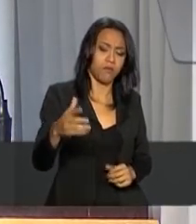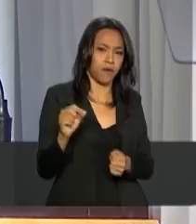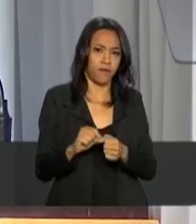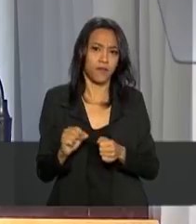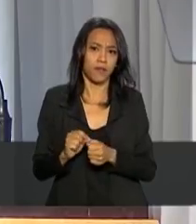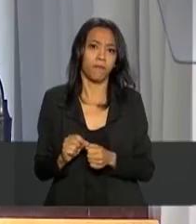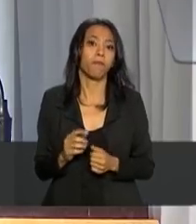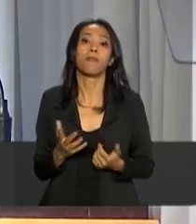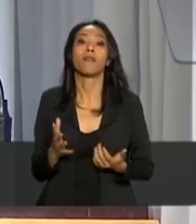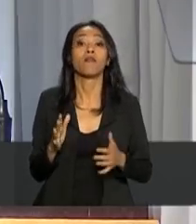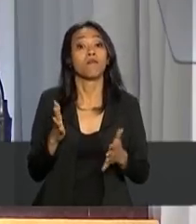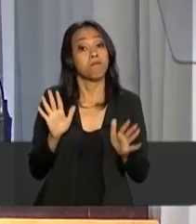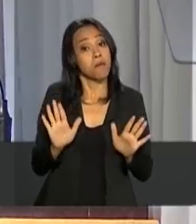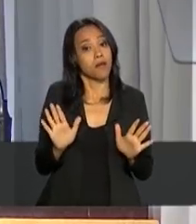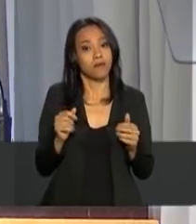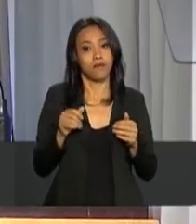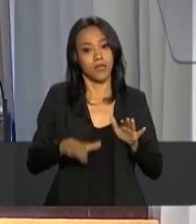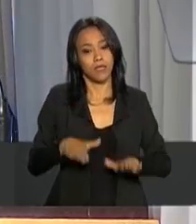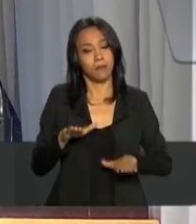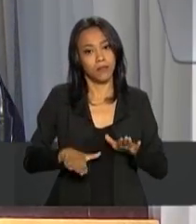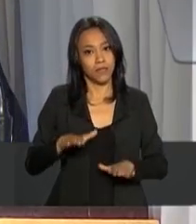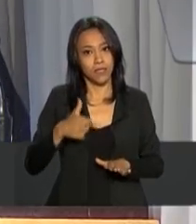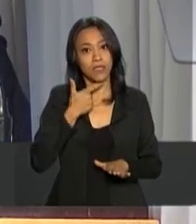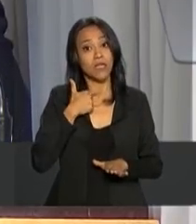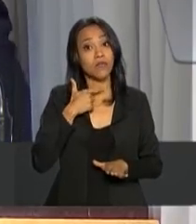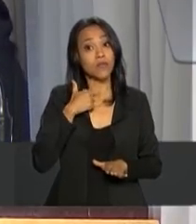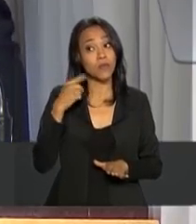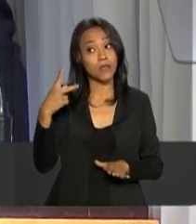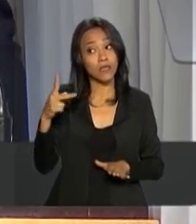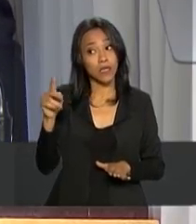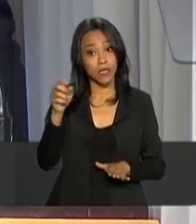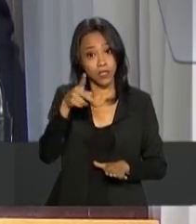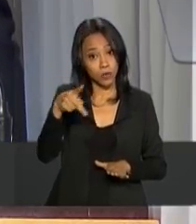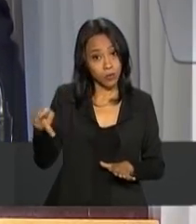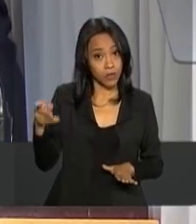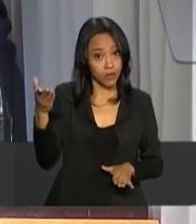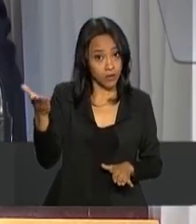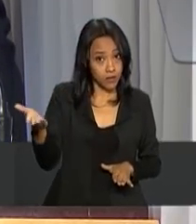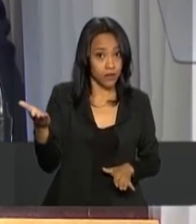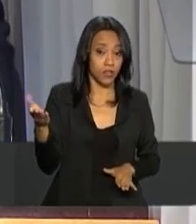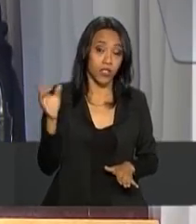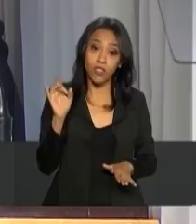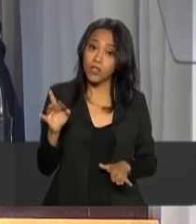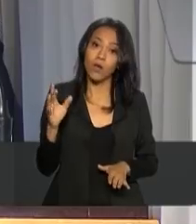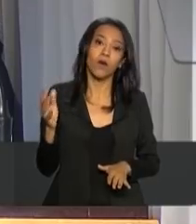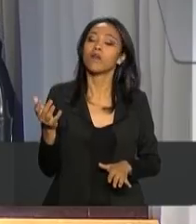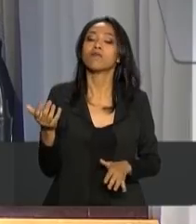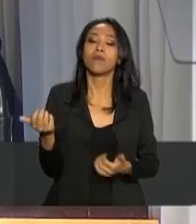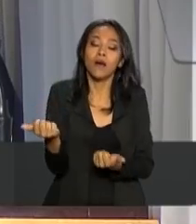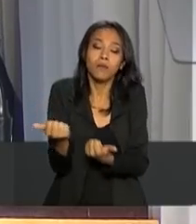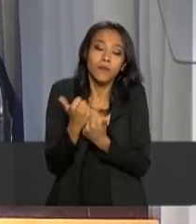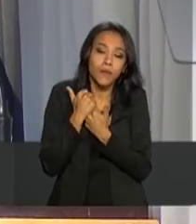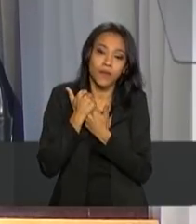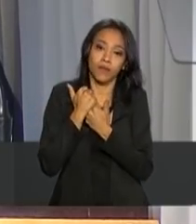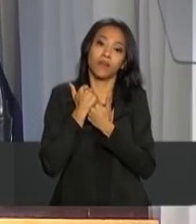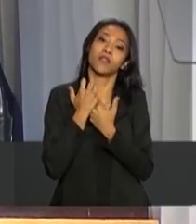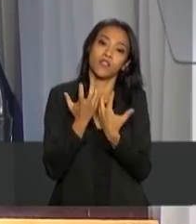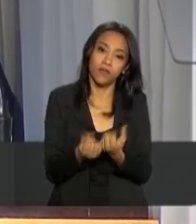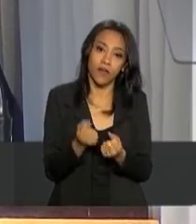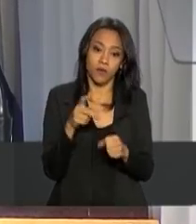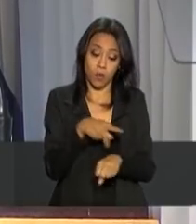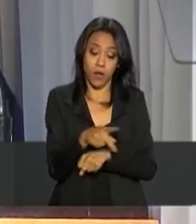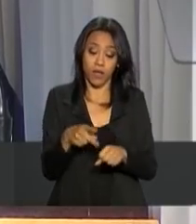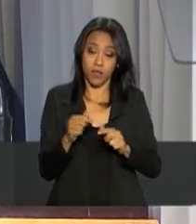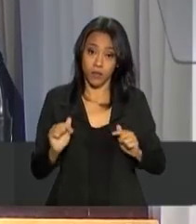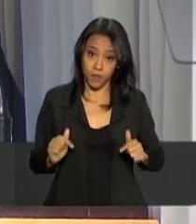volto a dizer, vai depender da vontade do presidente eleito. Se houver esta colaboração, nós podemos fazer o país avançar ainda mais.